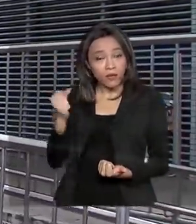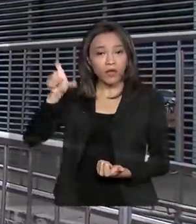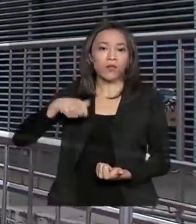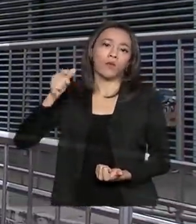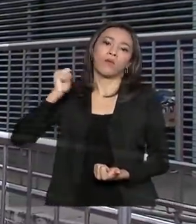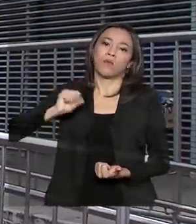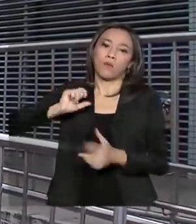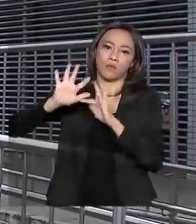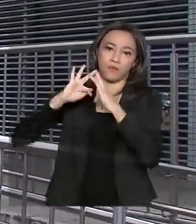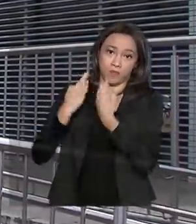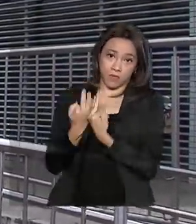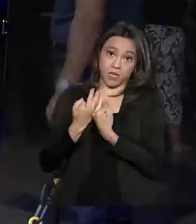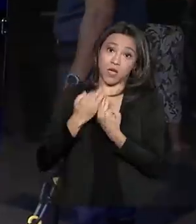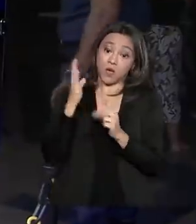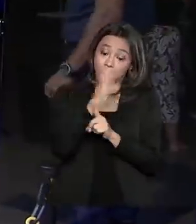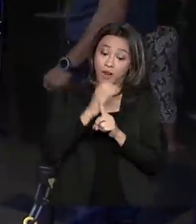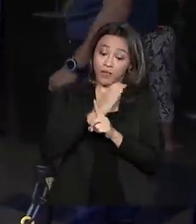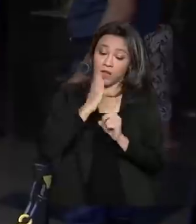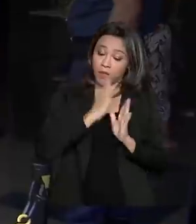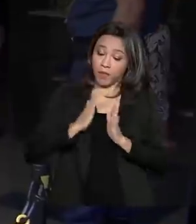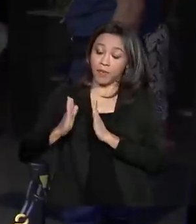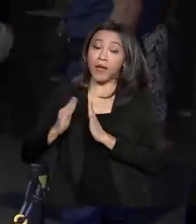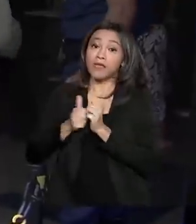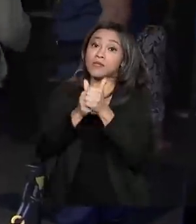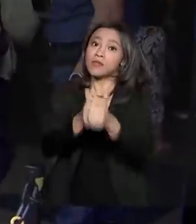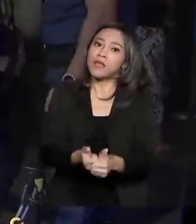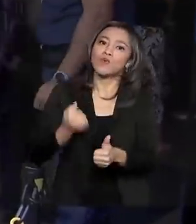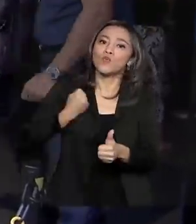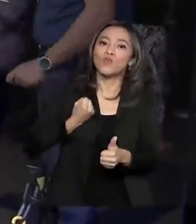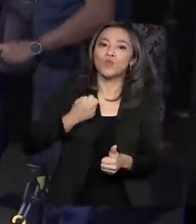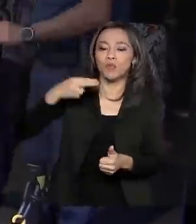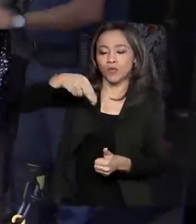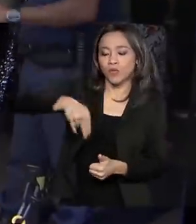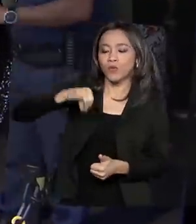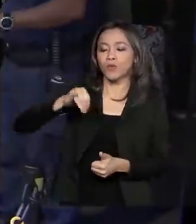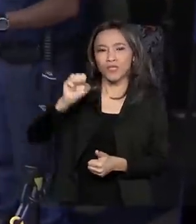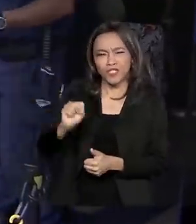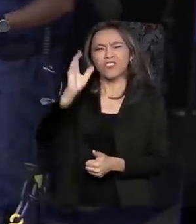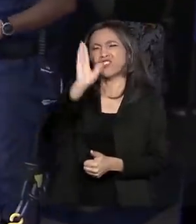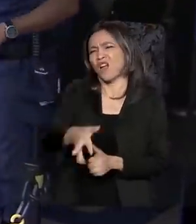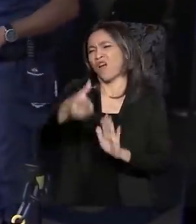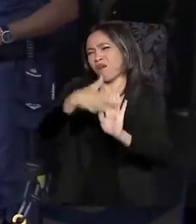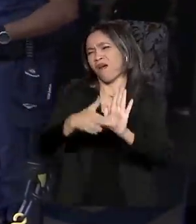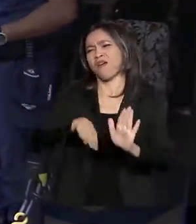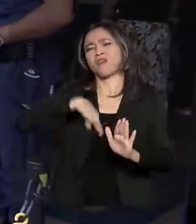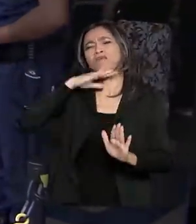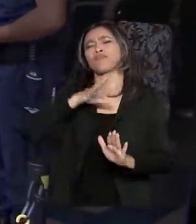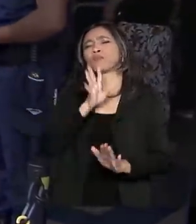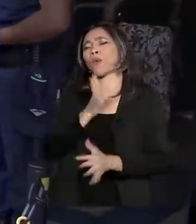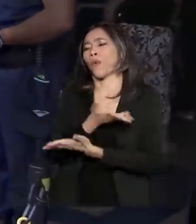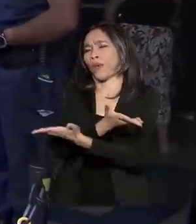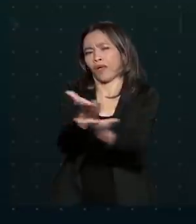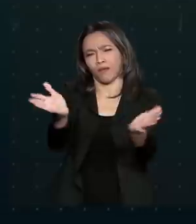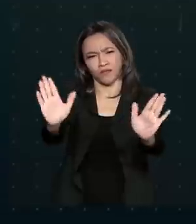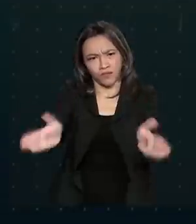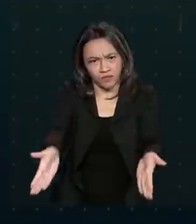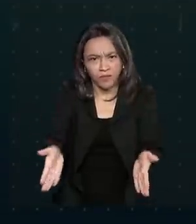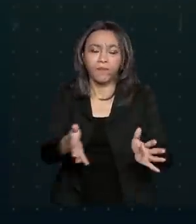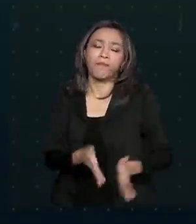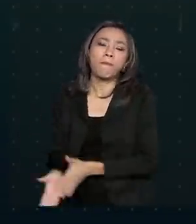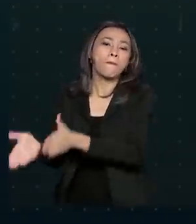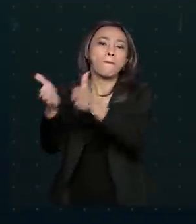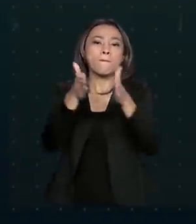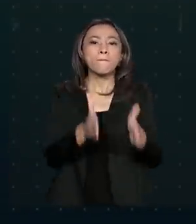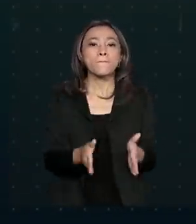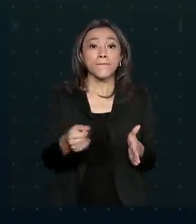cronograma, nesse caso, é de acordo com o número final do NIS, critério já conhecido pelos beneficiários. Na segunda